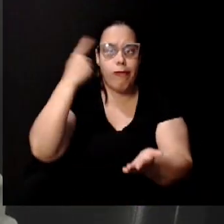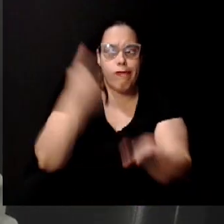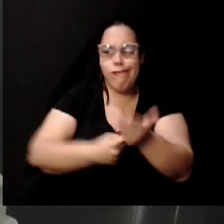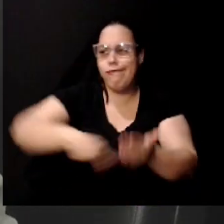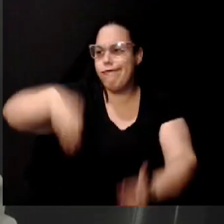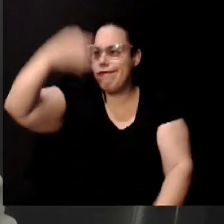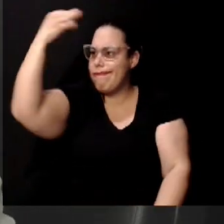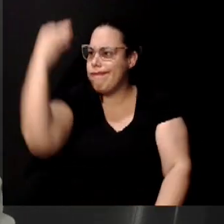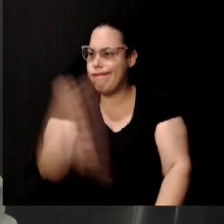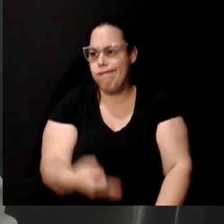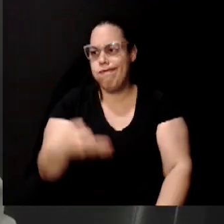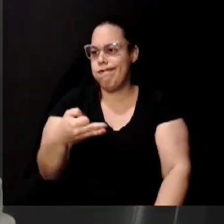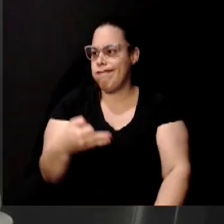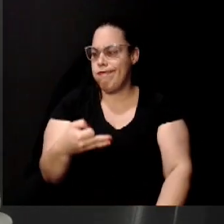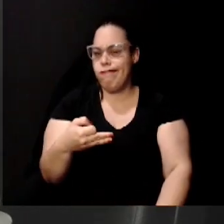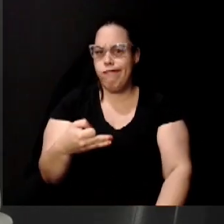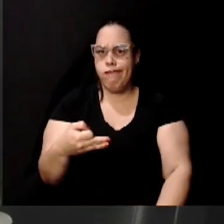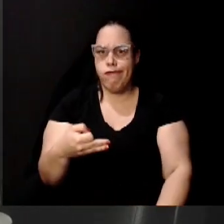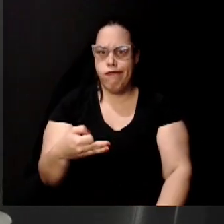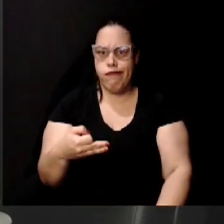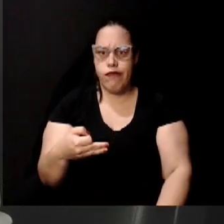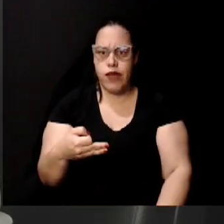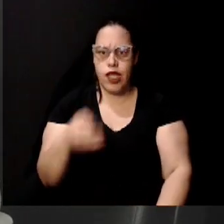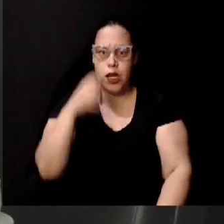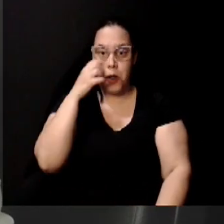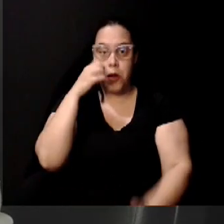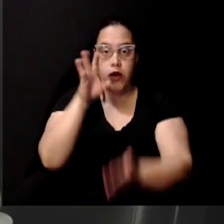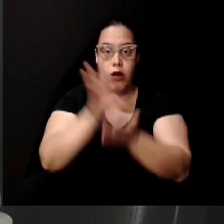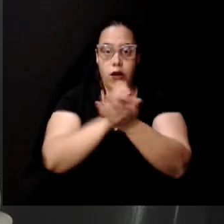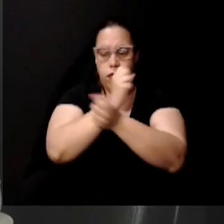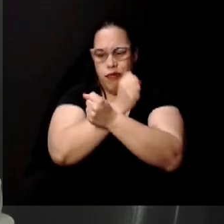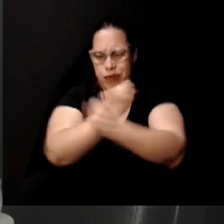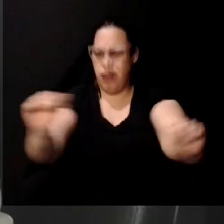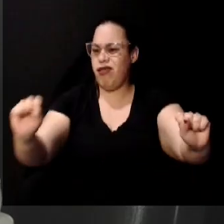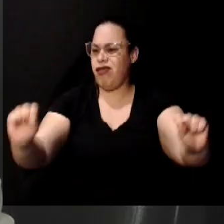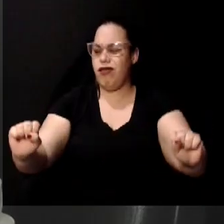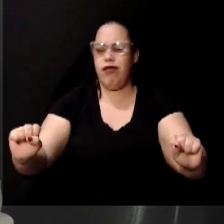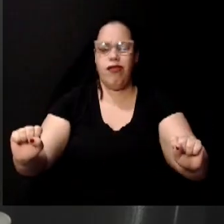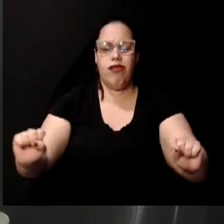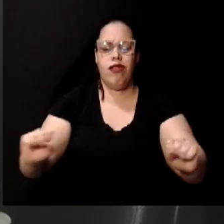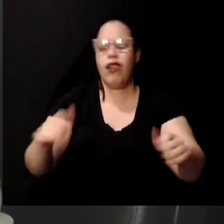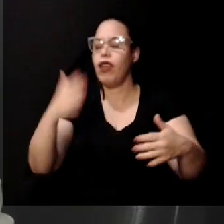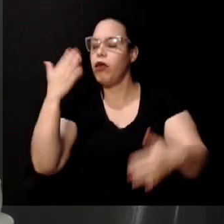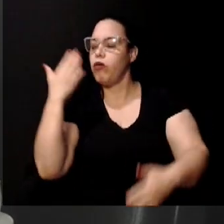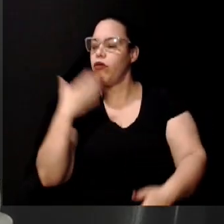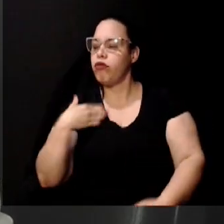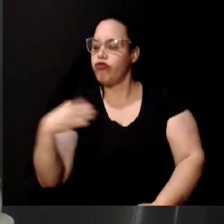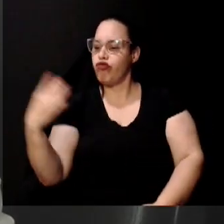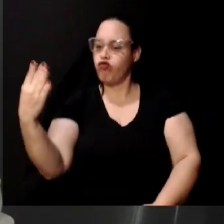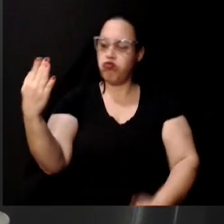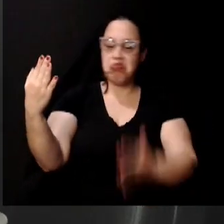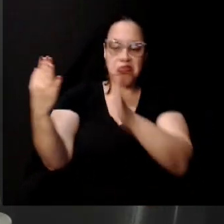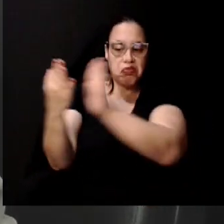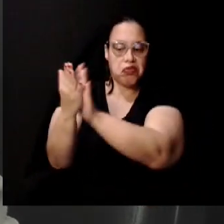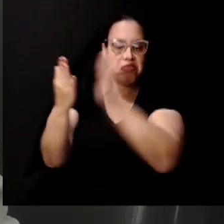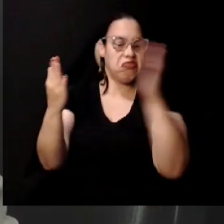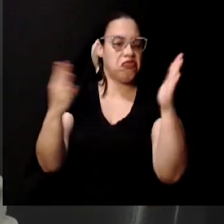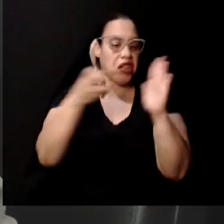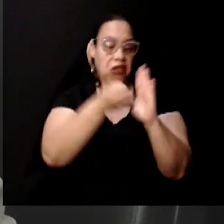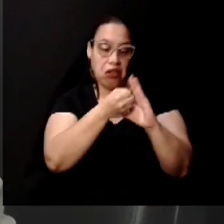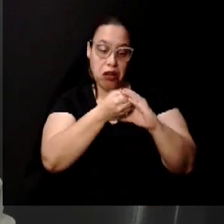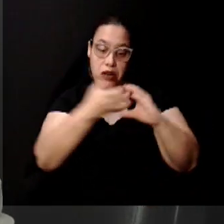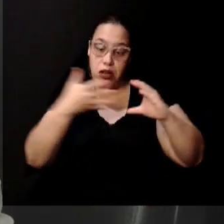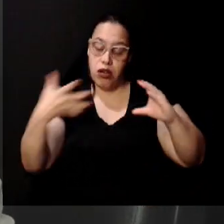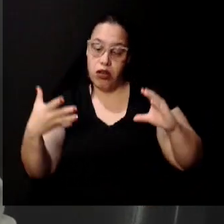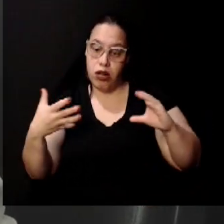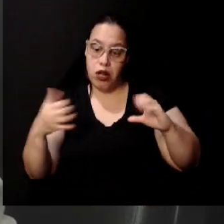existem... Os padrões foram feitos para ser quebrados, e existem belezas, existem características, né? Contra a gordofobia,